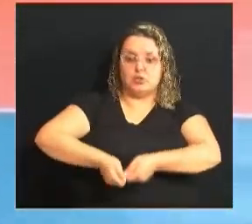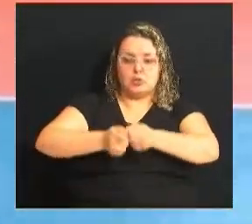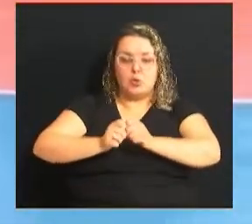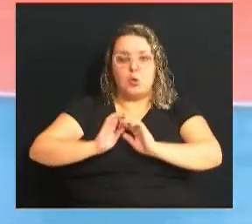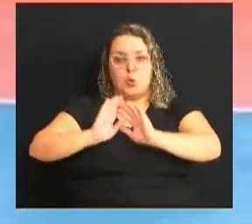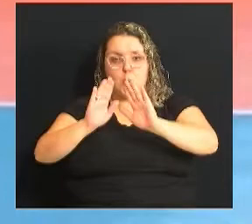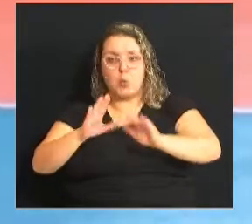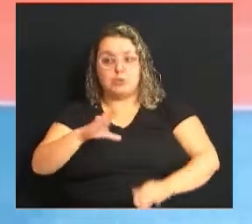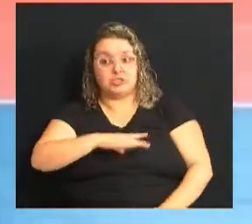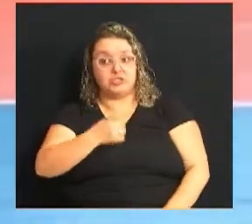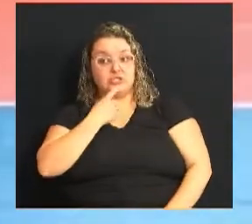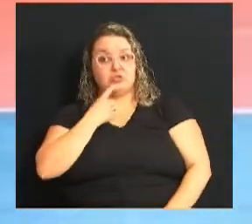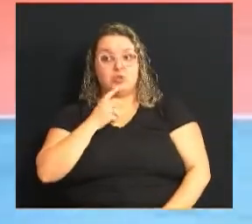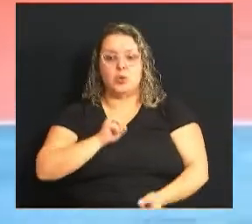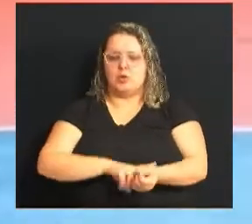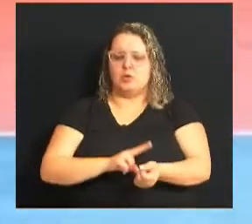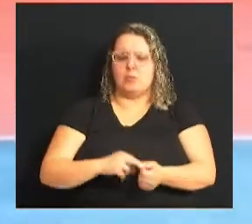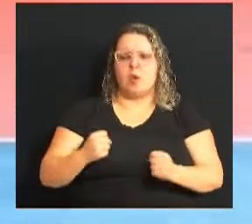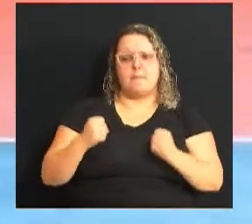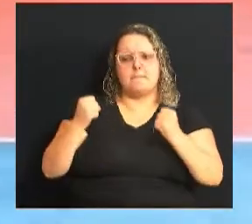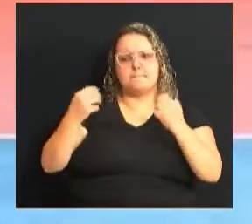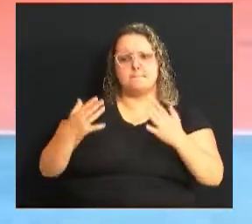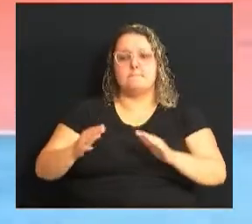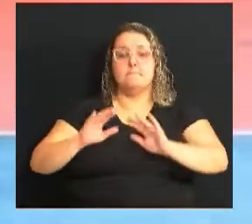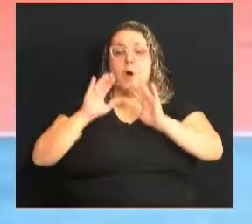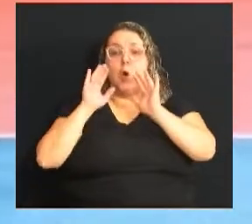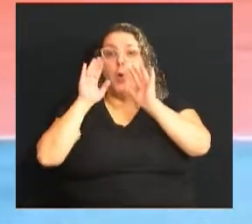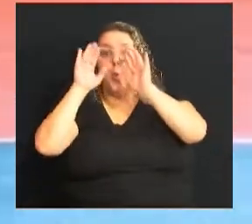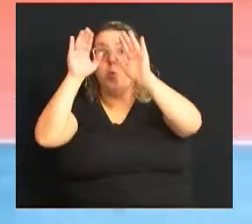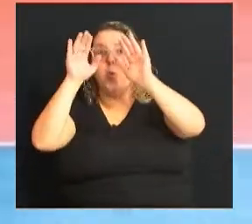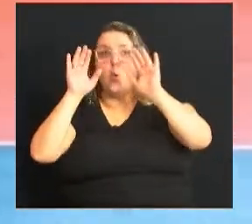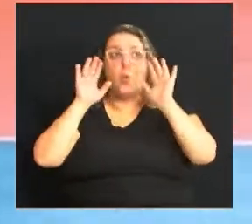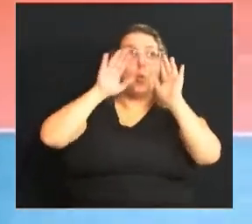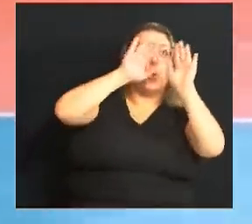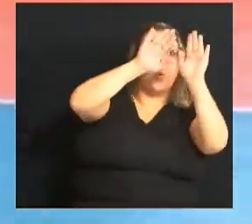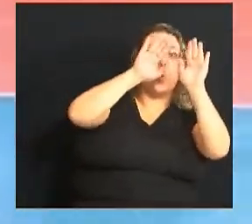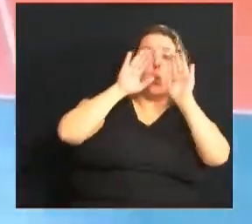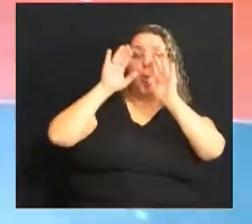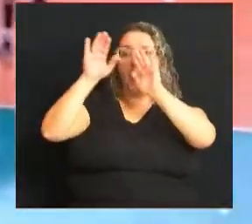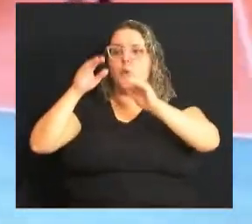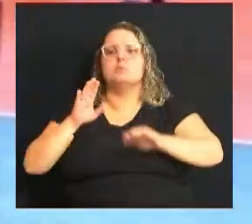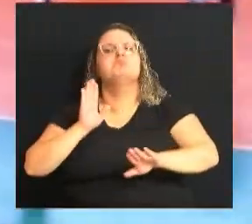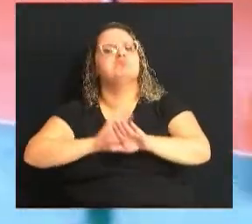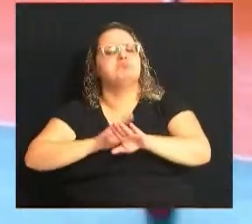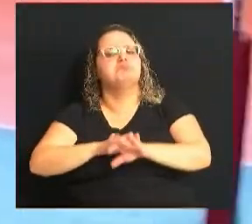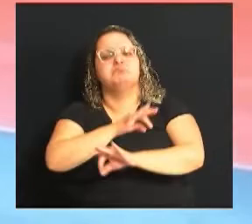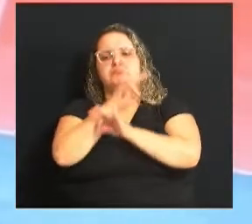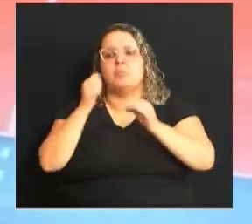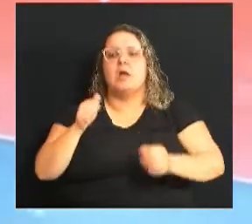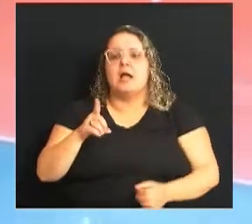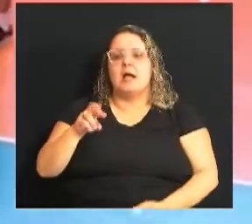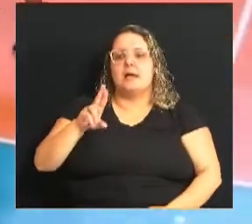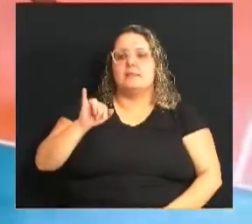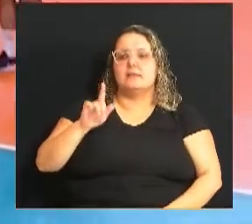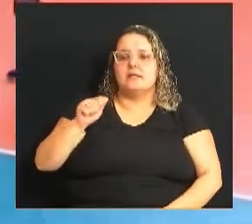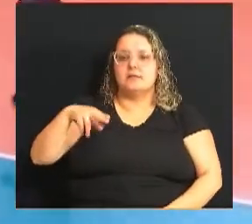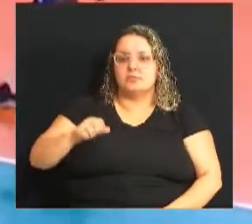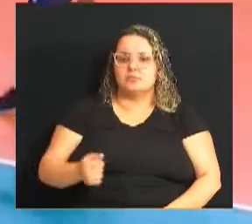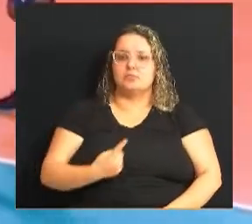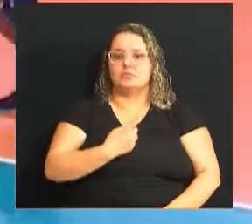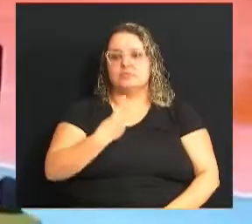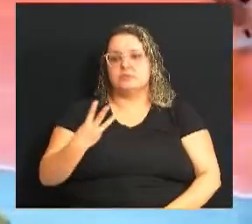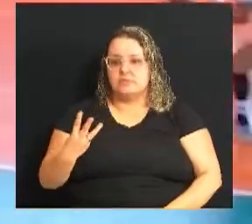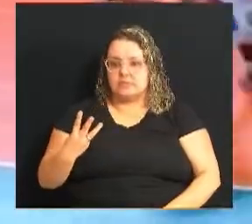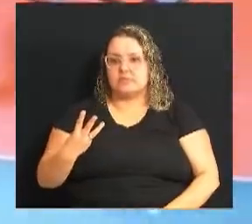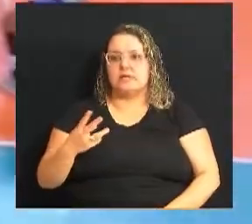com bons ataques, bloqueio funcionando e Adriano com 13 pontos, o Renata